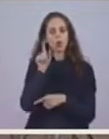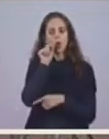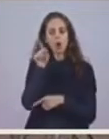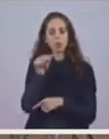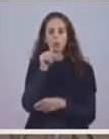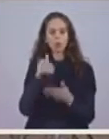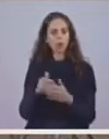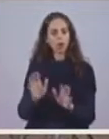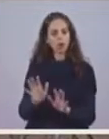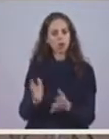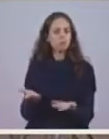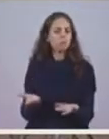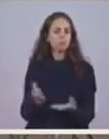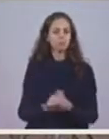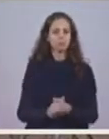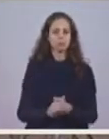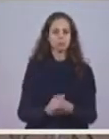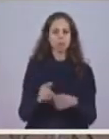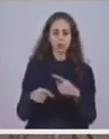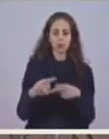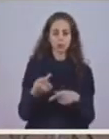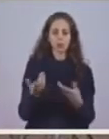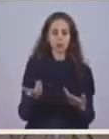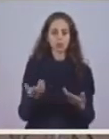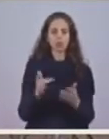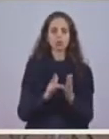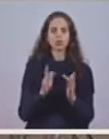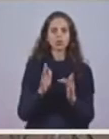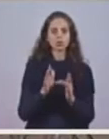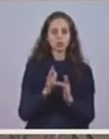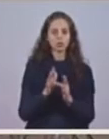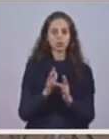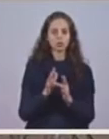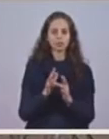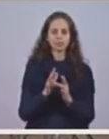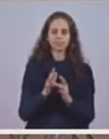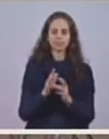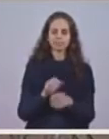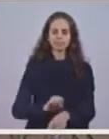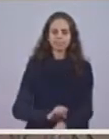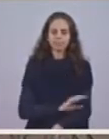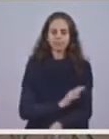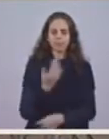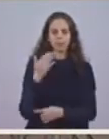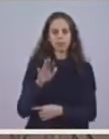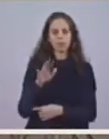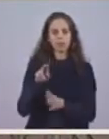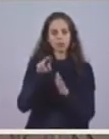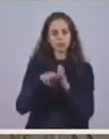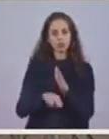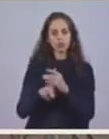não morresse? Entretanto, Jesus, intimamente comovido, chegou ao